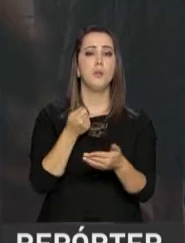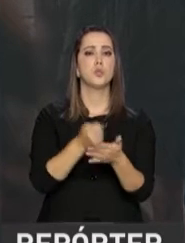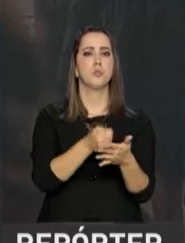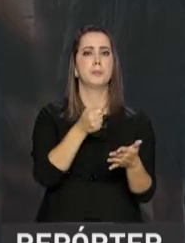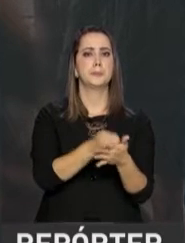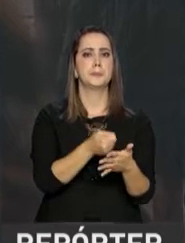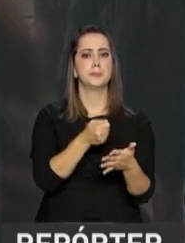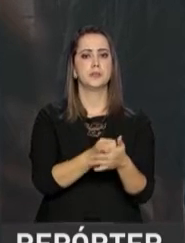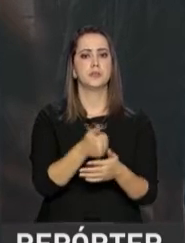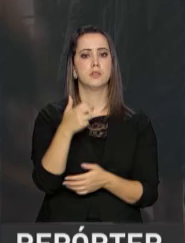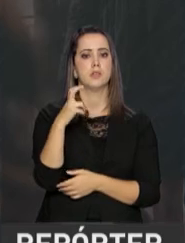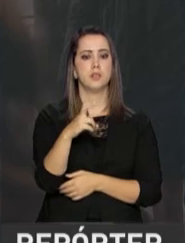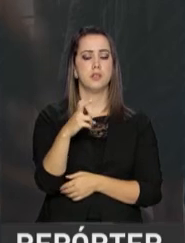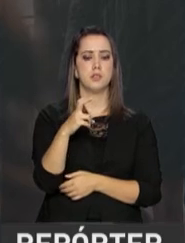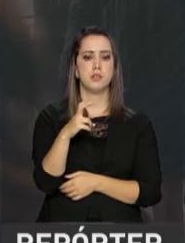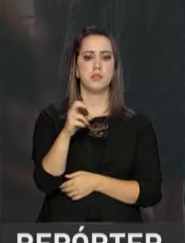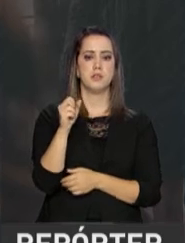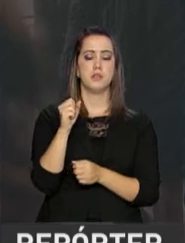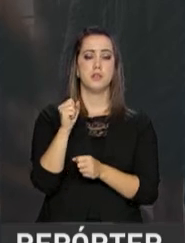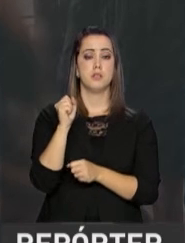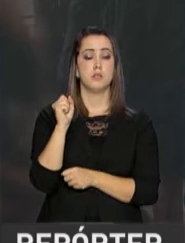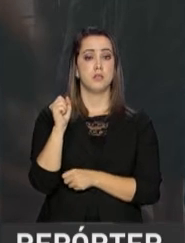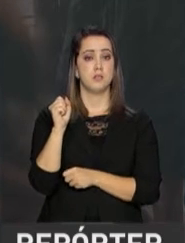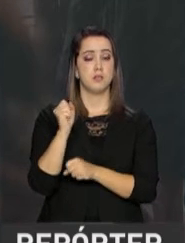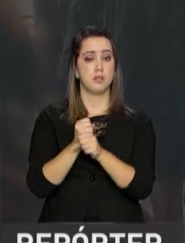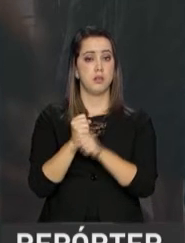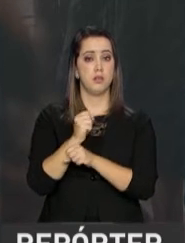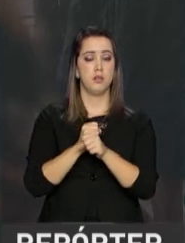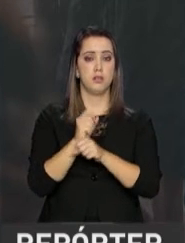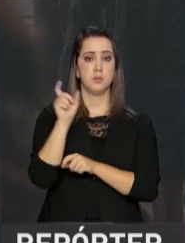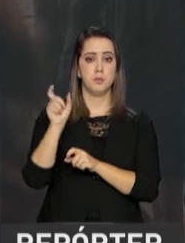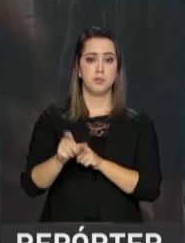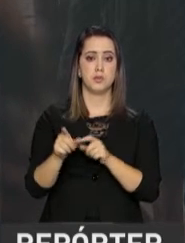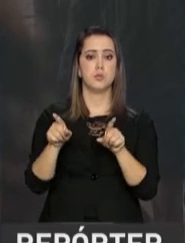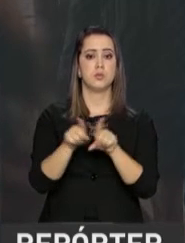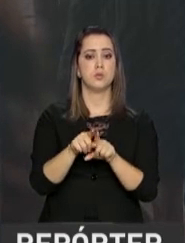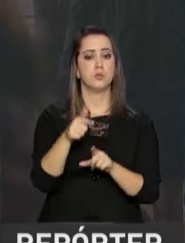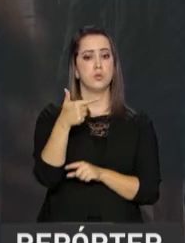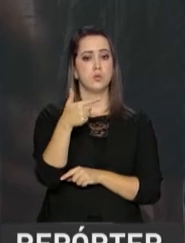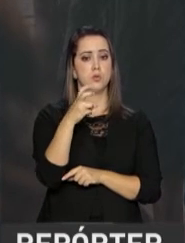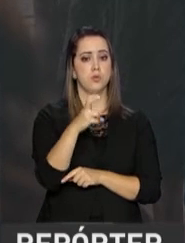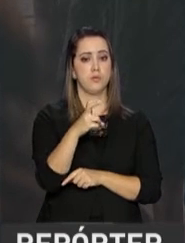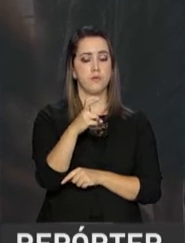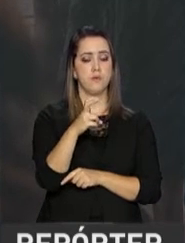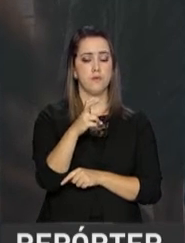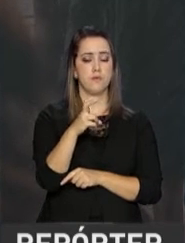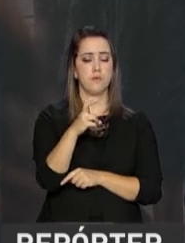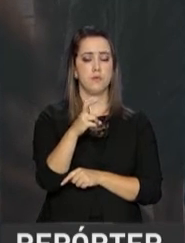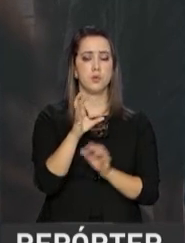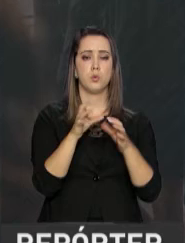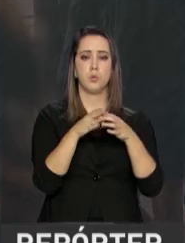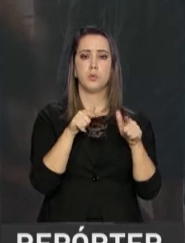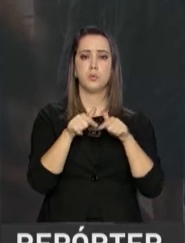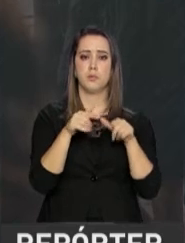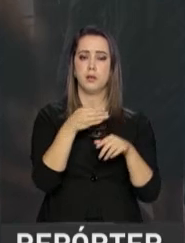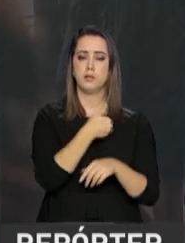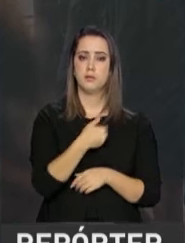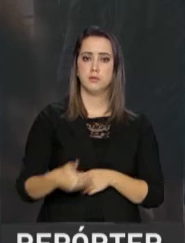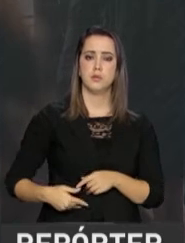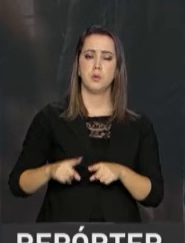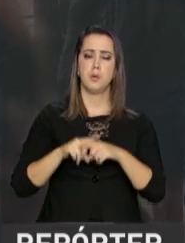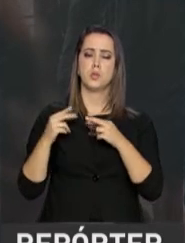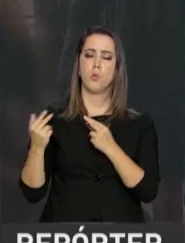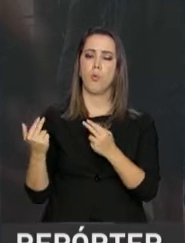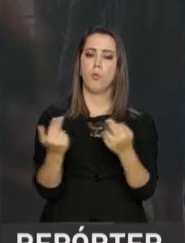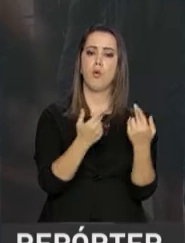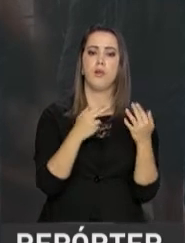de 15 anos para segurados do inss e de 25 anos para servidores públicos mas tudo permanece igual